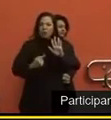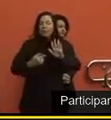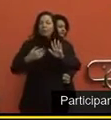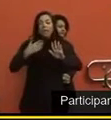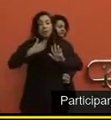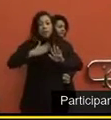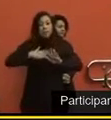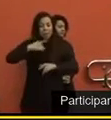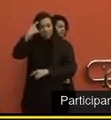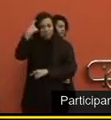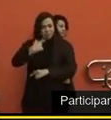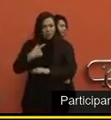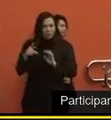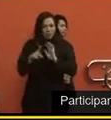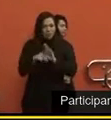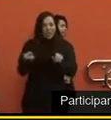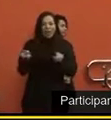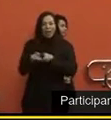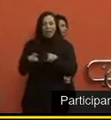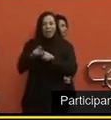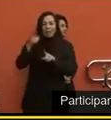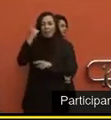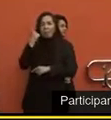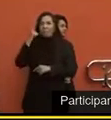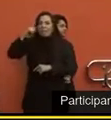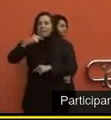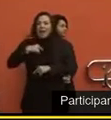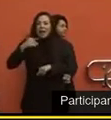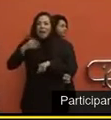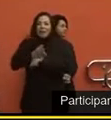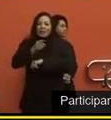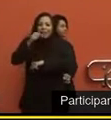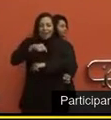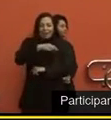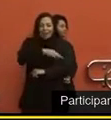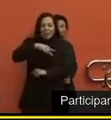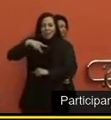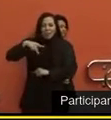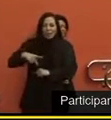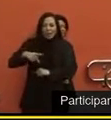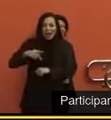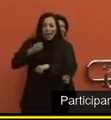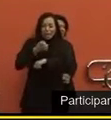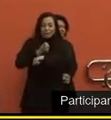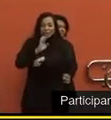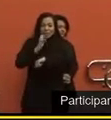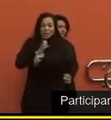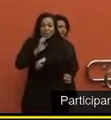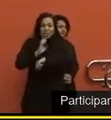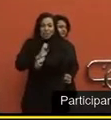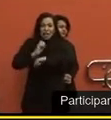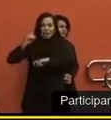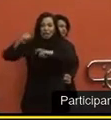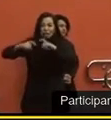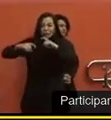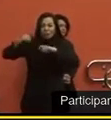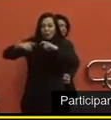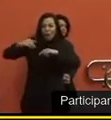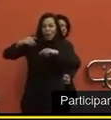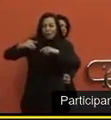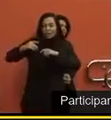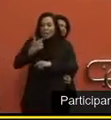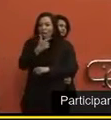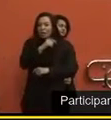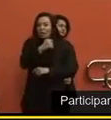mim, este auditório também remete à primeira vez que eu entrei nessa instituição como estagiária forense, em 2012,